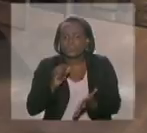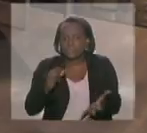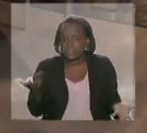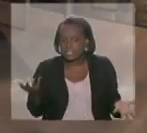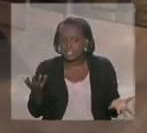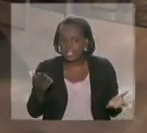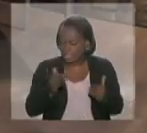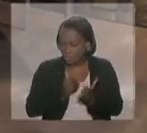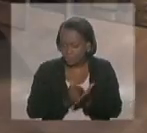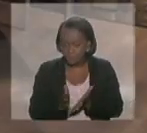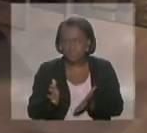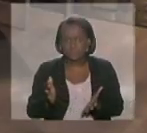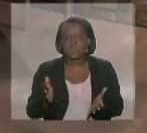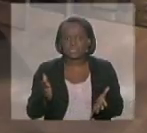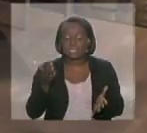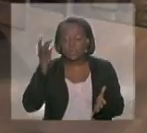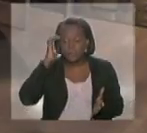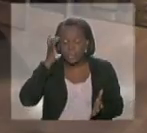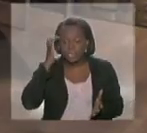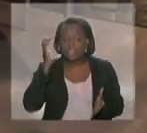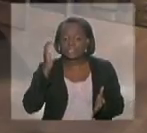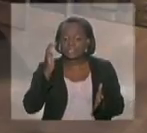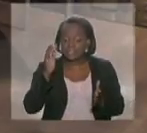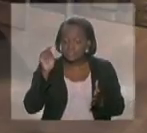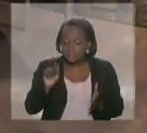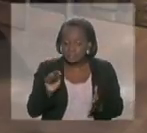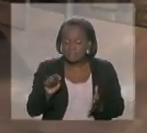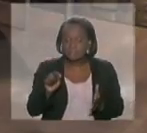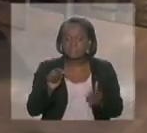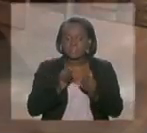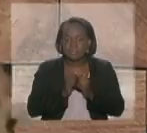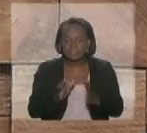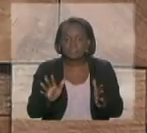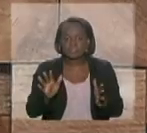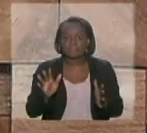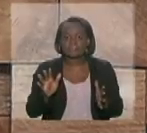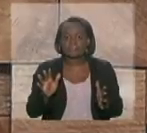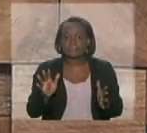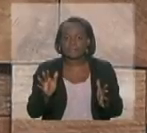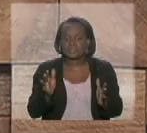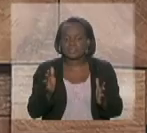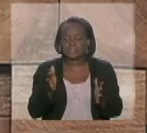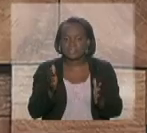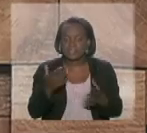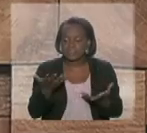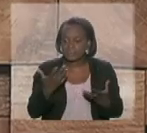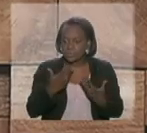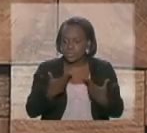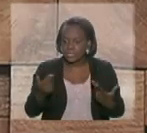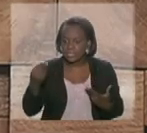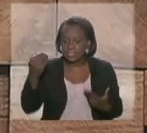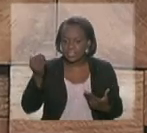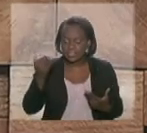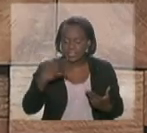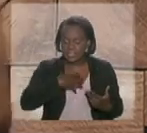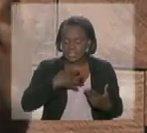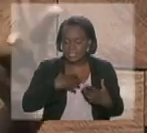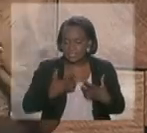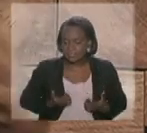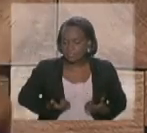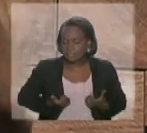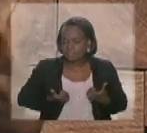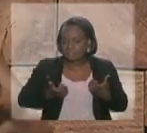errado e aí começou né Eu acho que aí talvez tenha começado uma eh uma coisa o